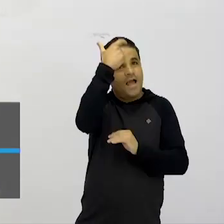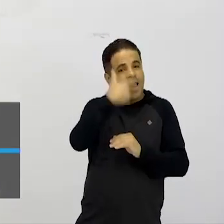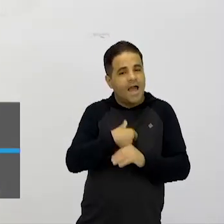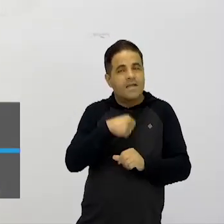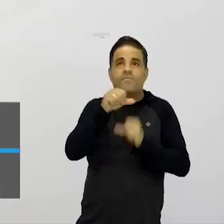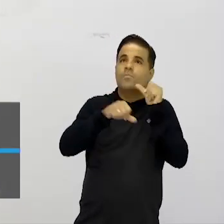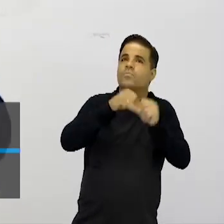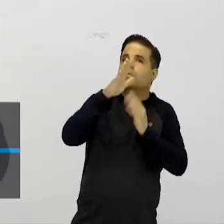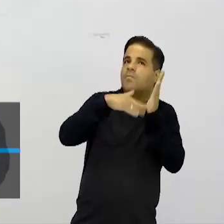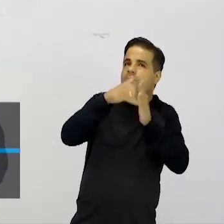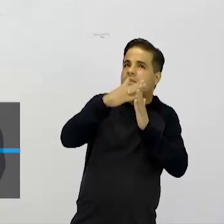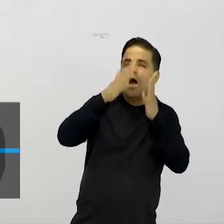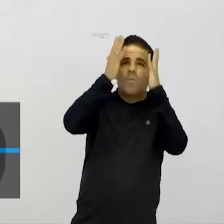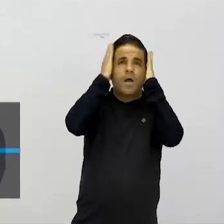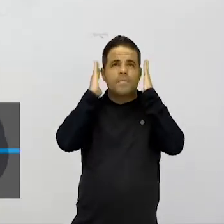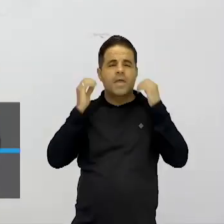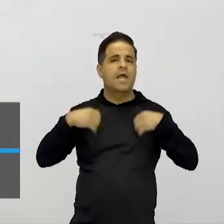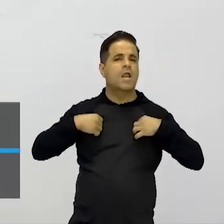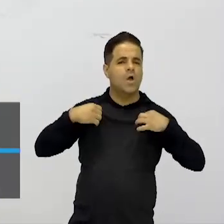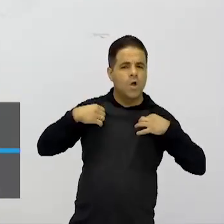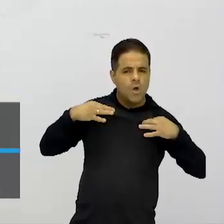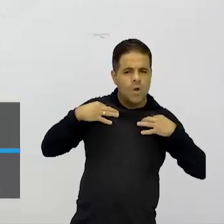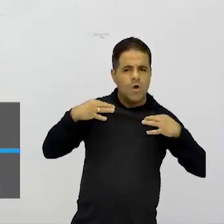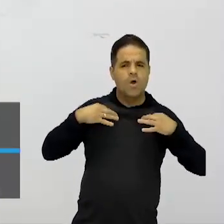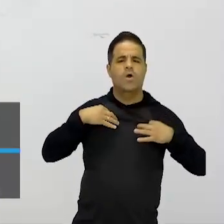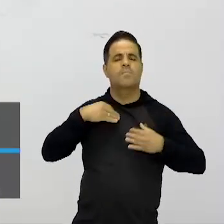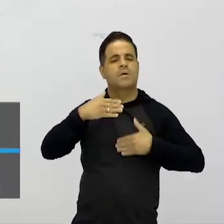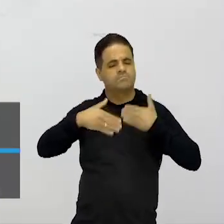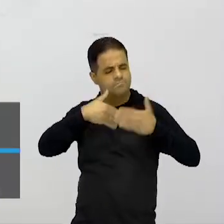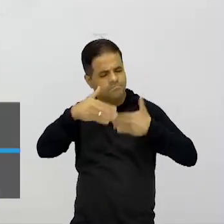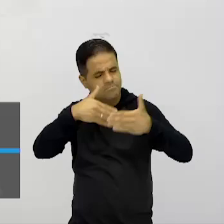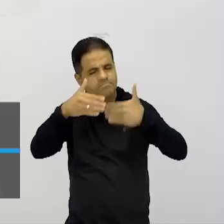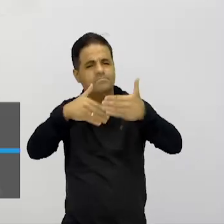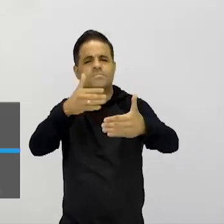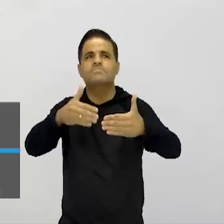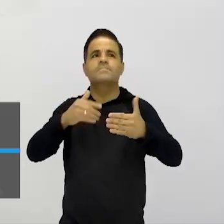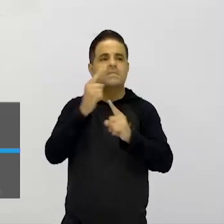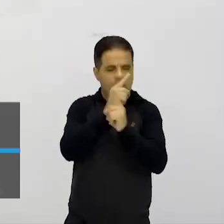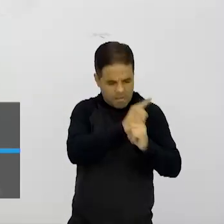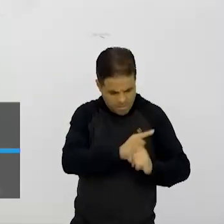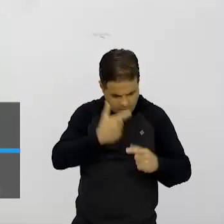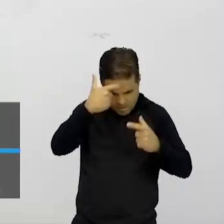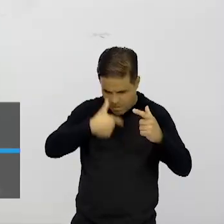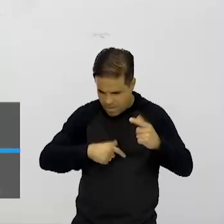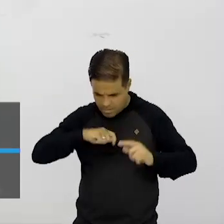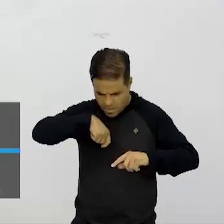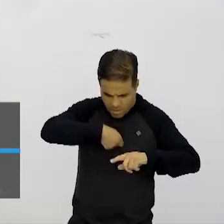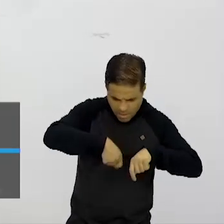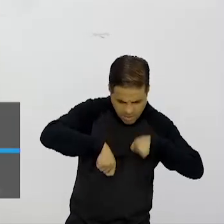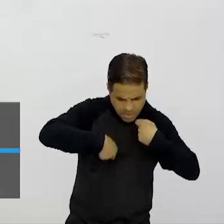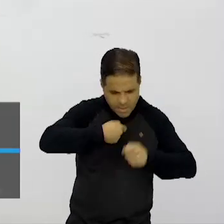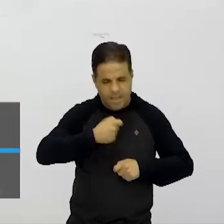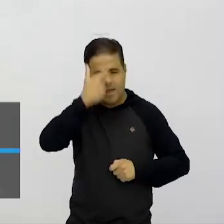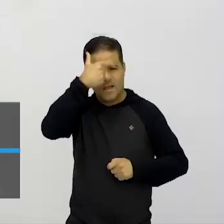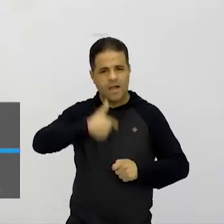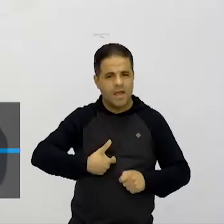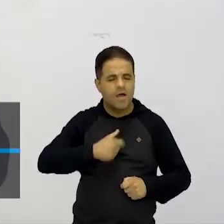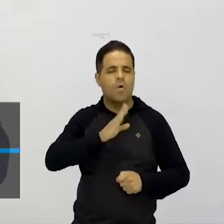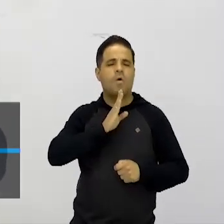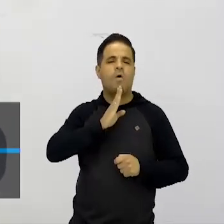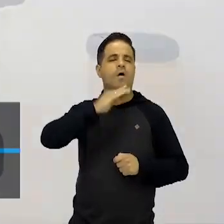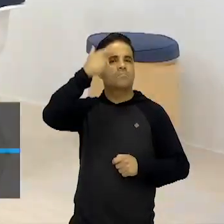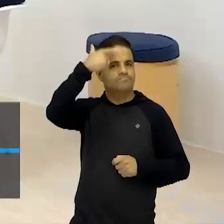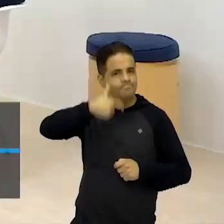mudar o cabelo, a roupa, né? Ele está naquele processo de descobrimento de si mesmo, que a gente chama de